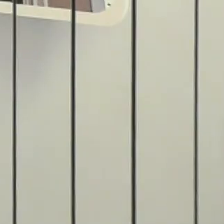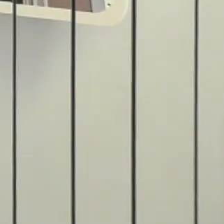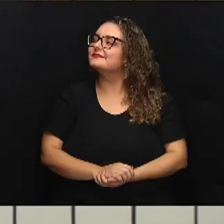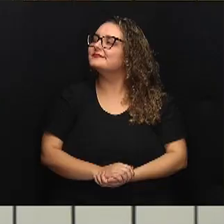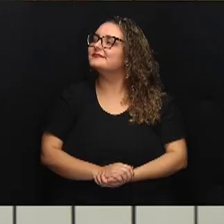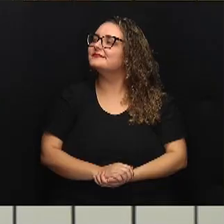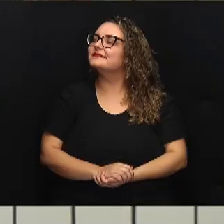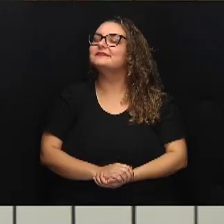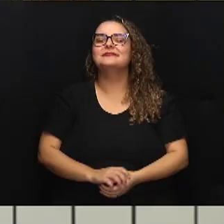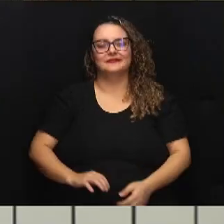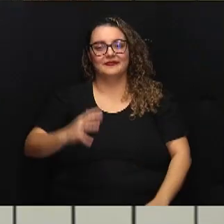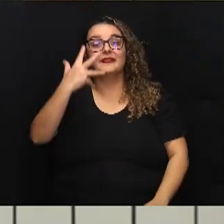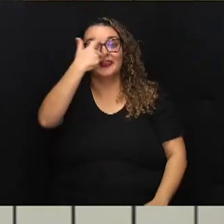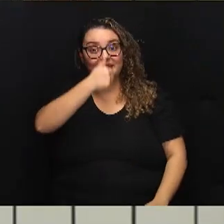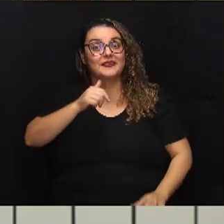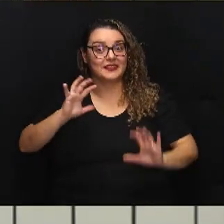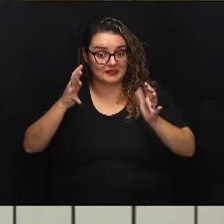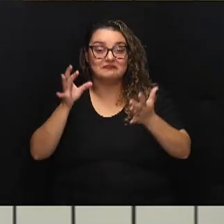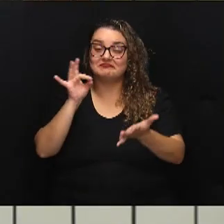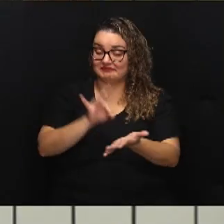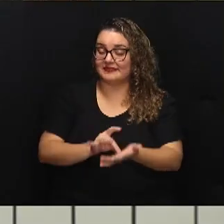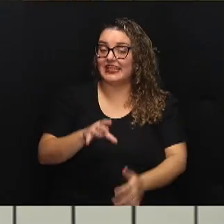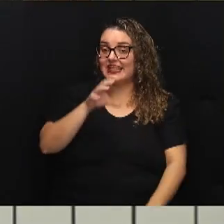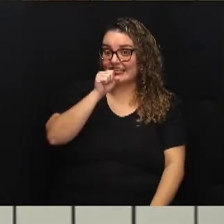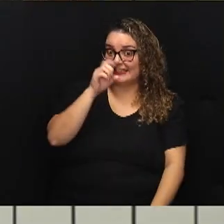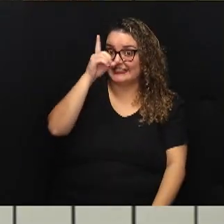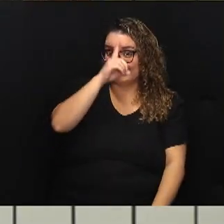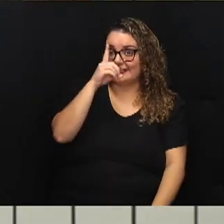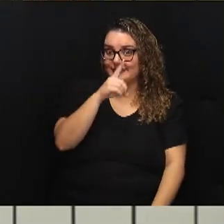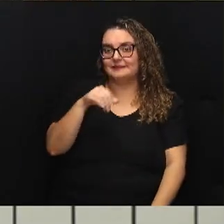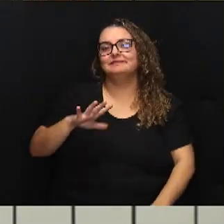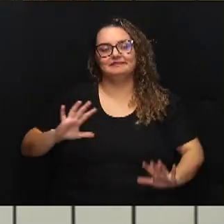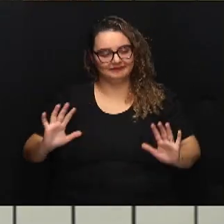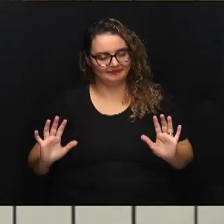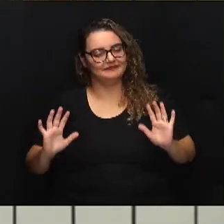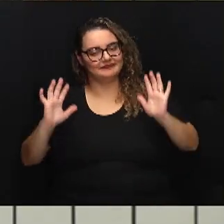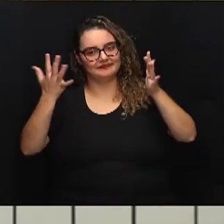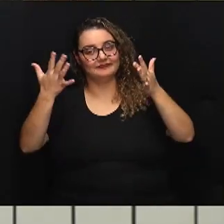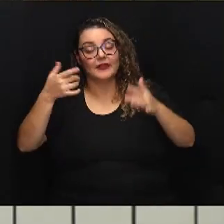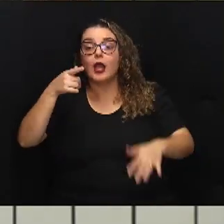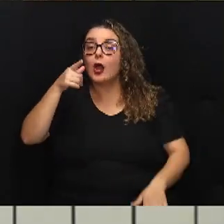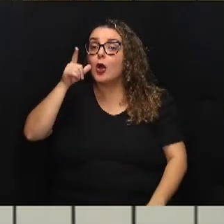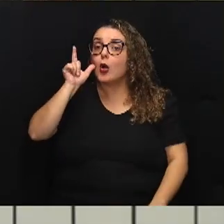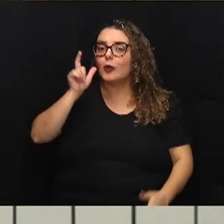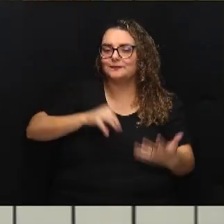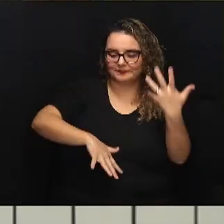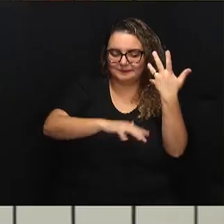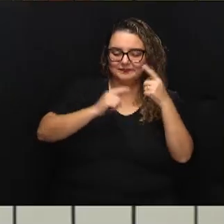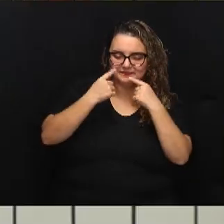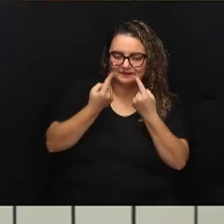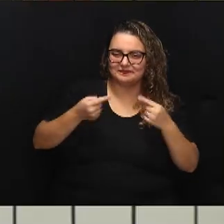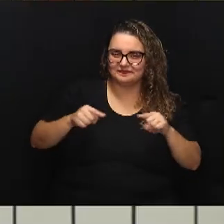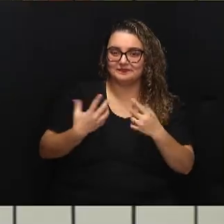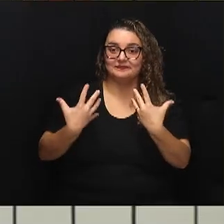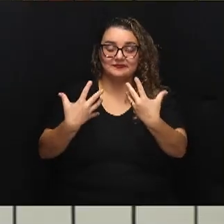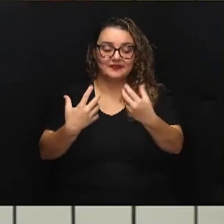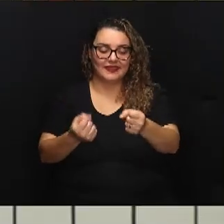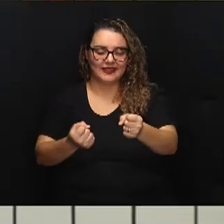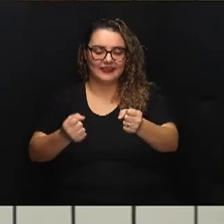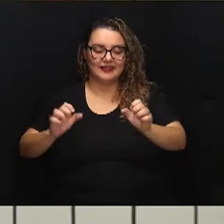Linda festa realmente. E o fim de semana foi de mais comemorações. Ontem a Praça Carlos Gomes recebeu o